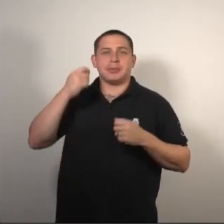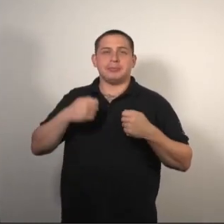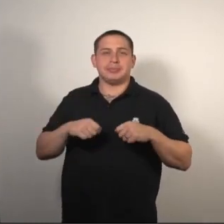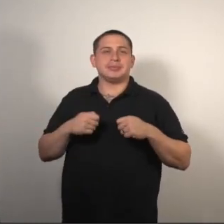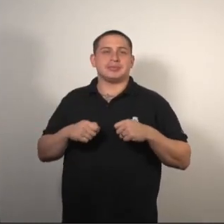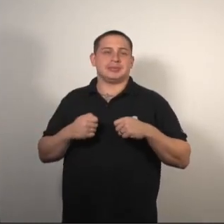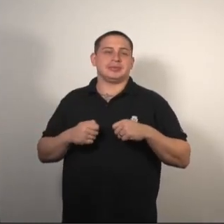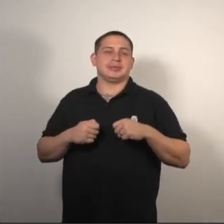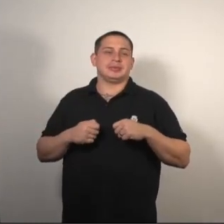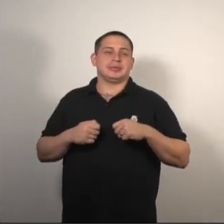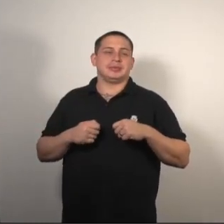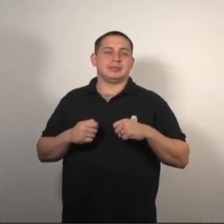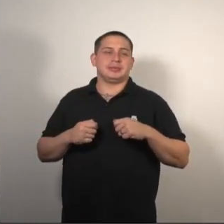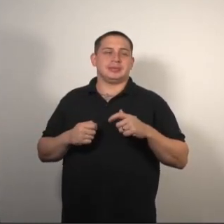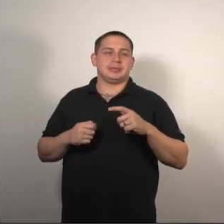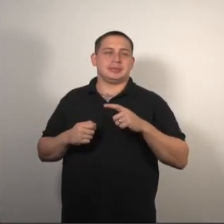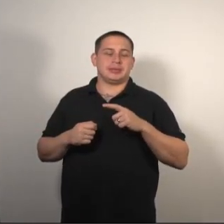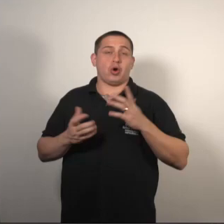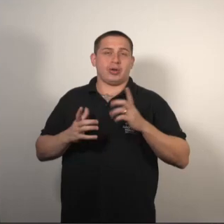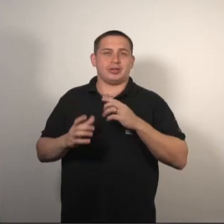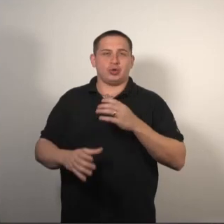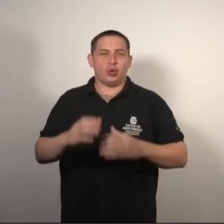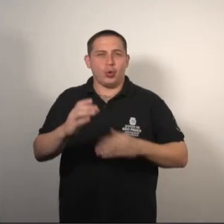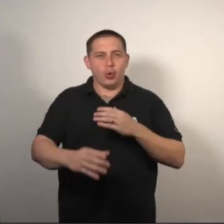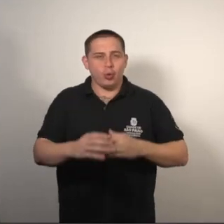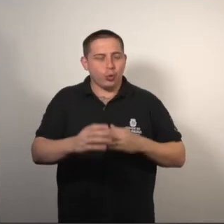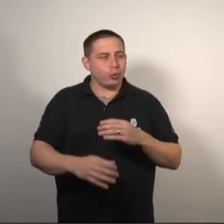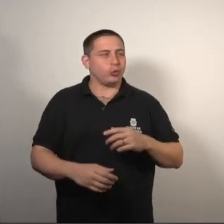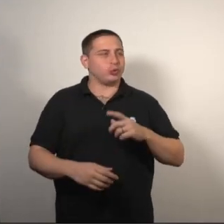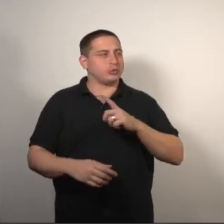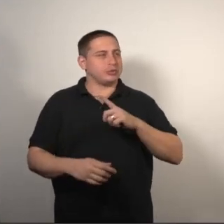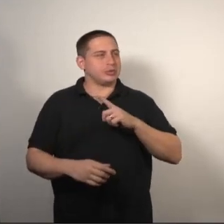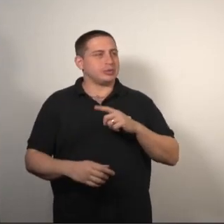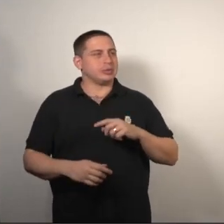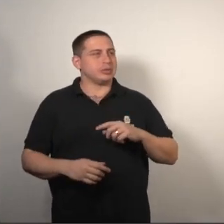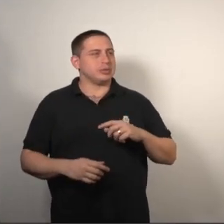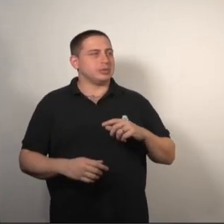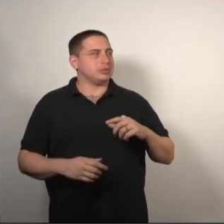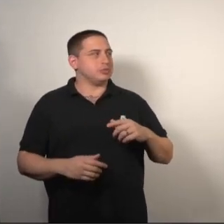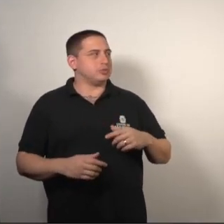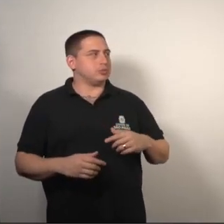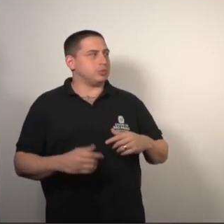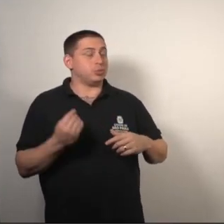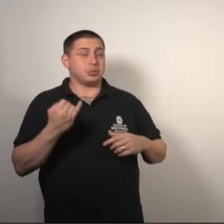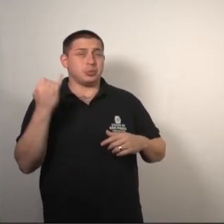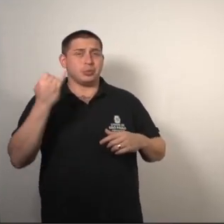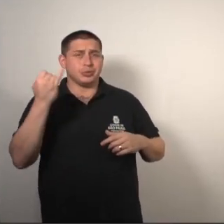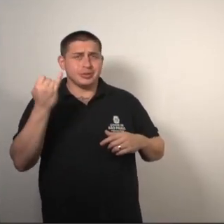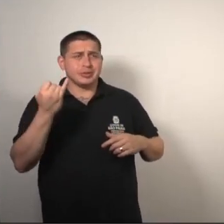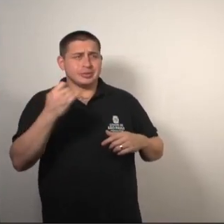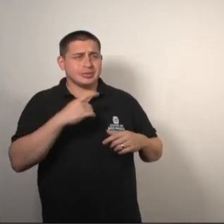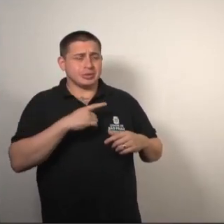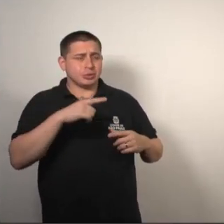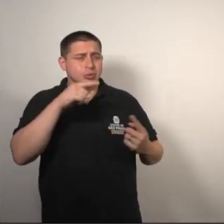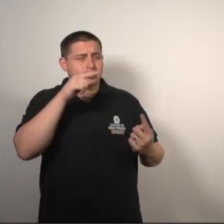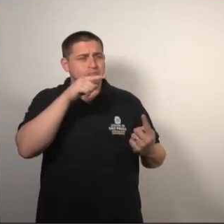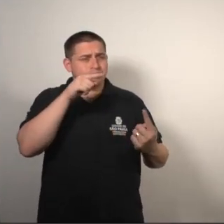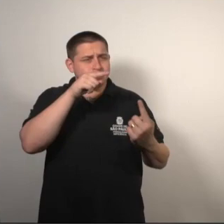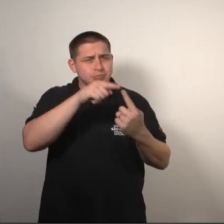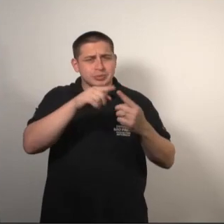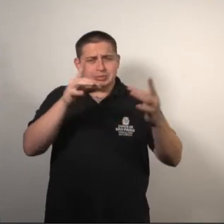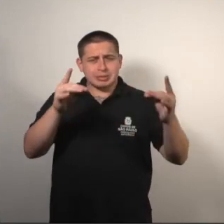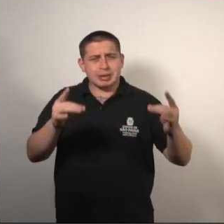de questões, a gente está com recurso, a gente precisa só ter celeridade. É muito importante que eles façam os apontamentos. Teve várias questões que eles